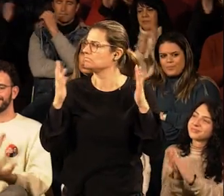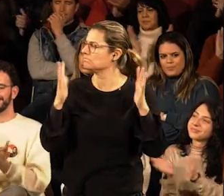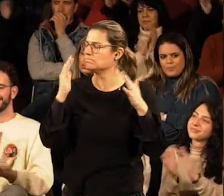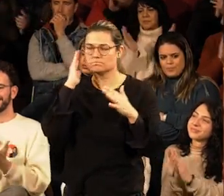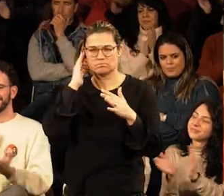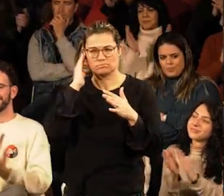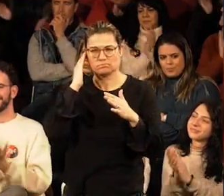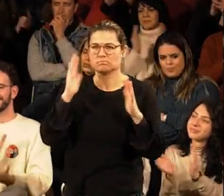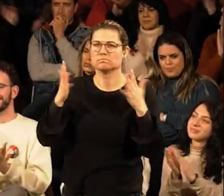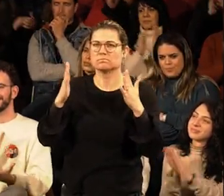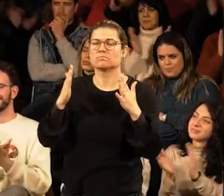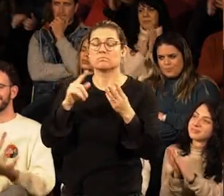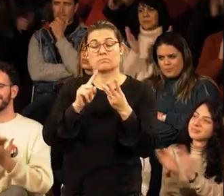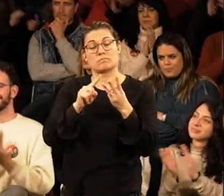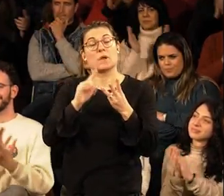palestiniano